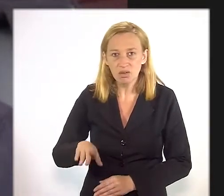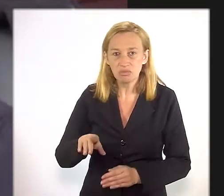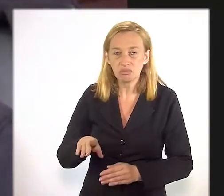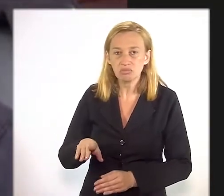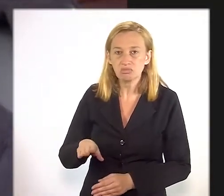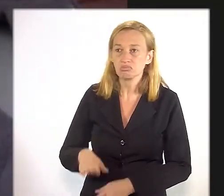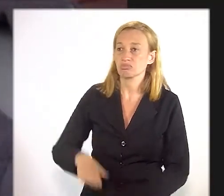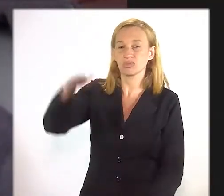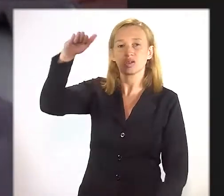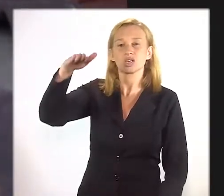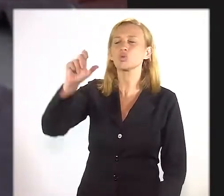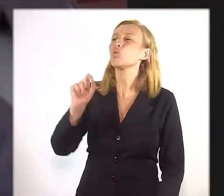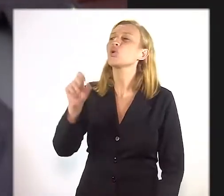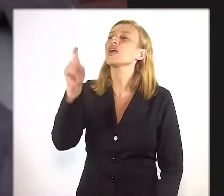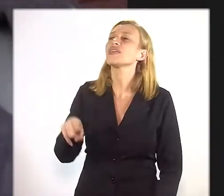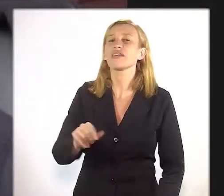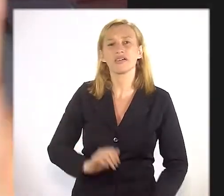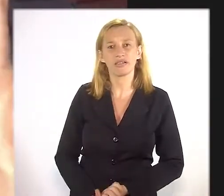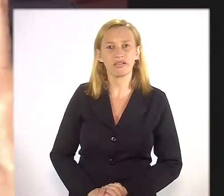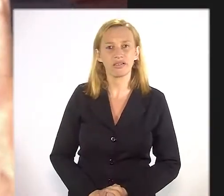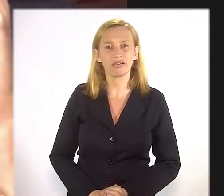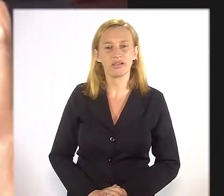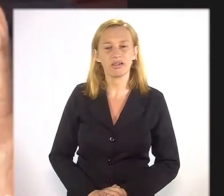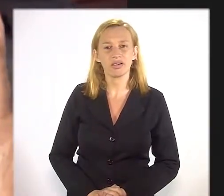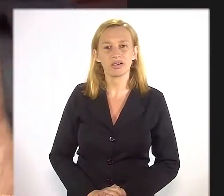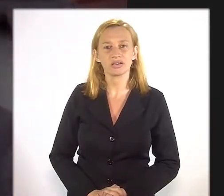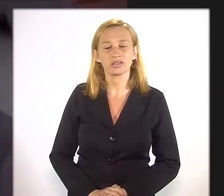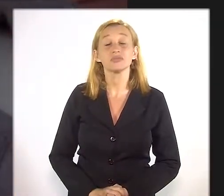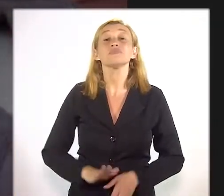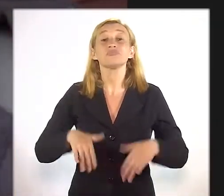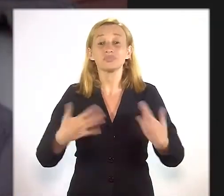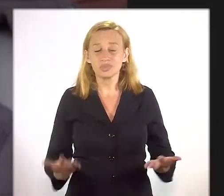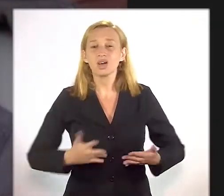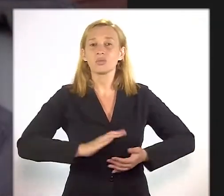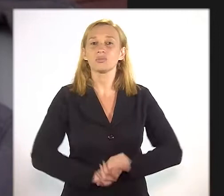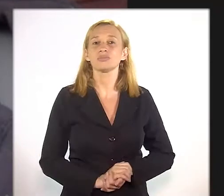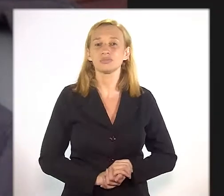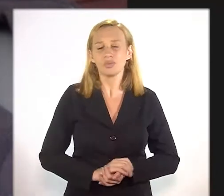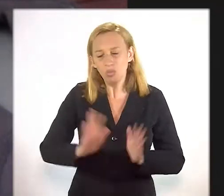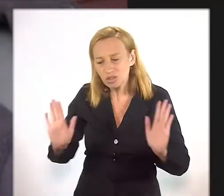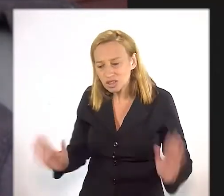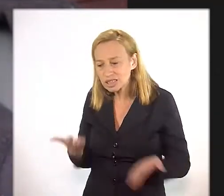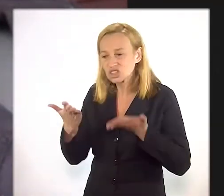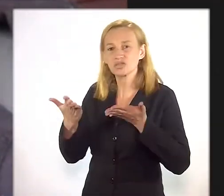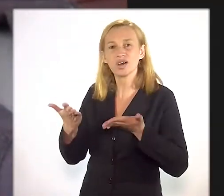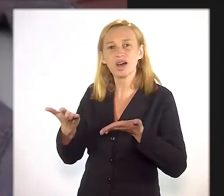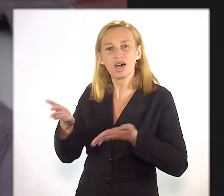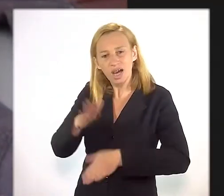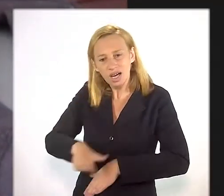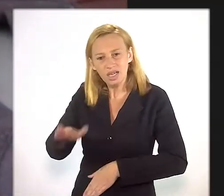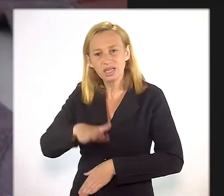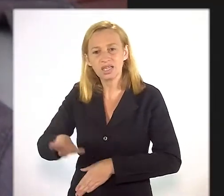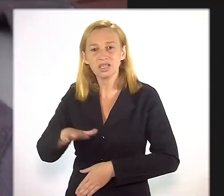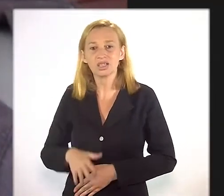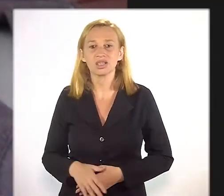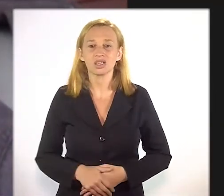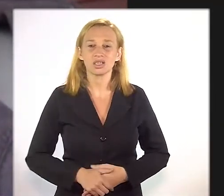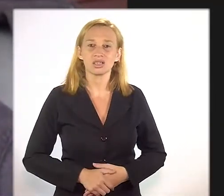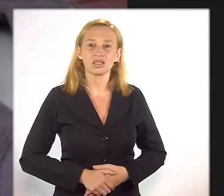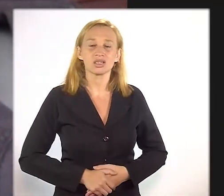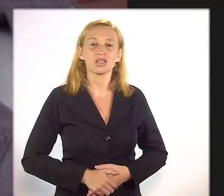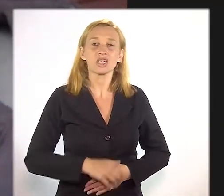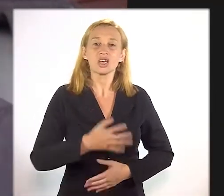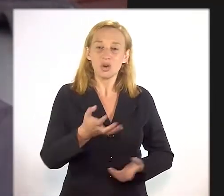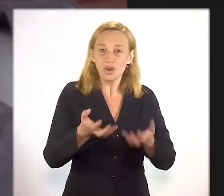grande é um xingamento. Criança não vai ser. Ok? Então, ela olhou para nós e disse, eu quero